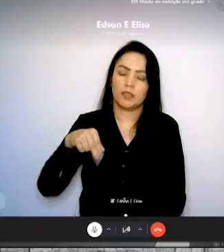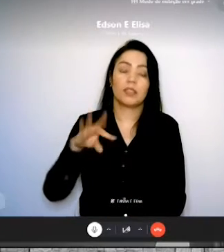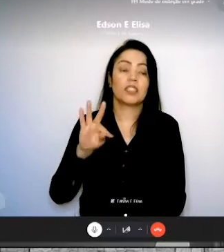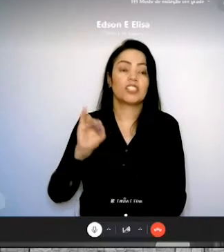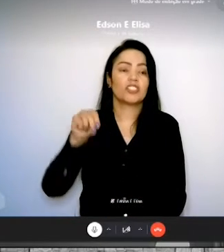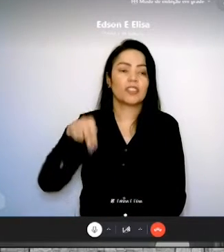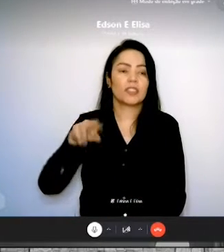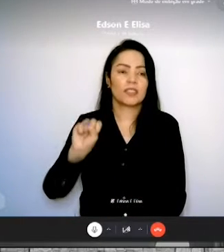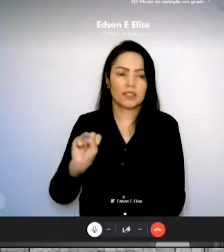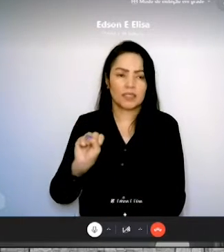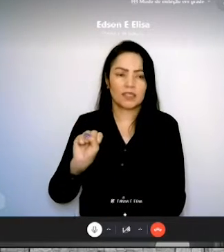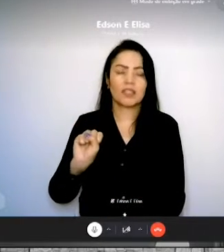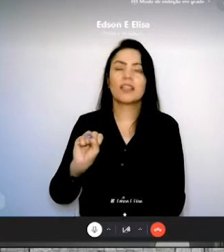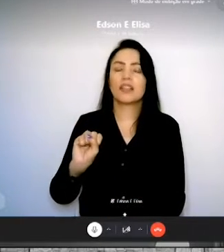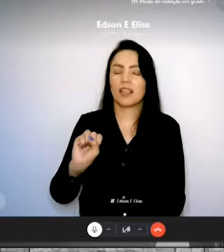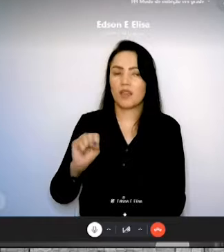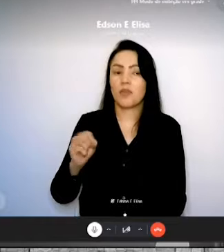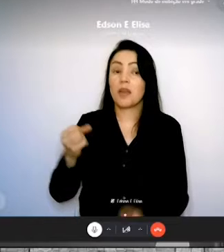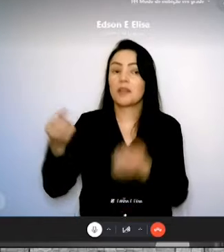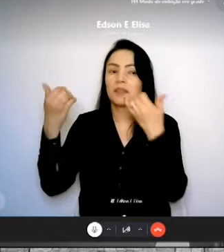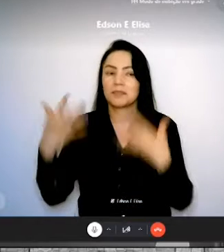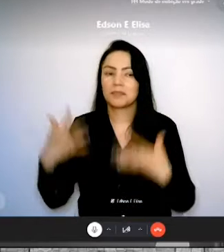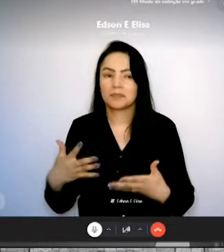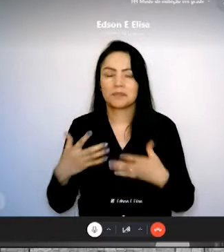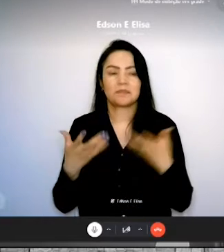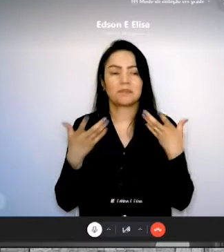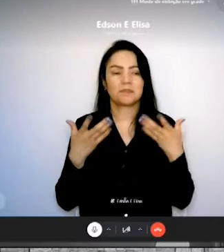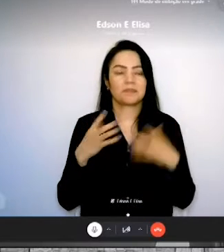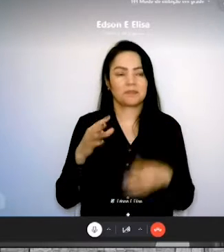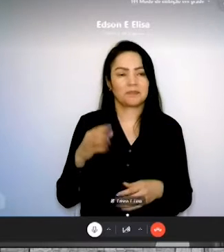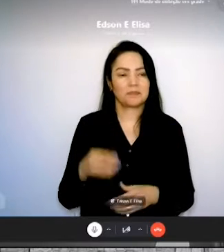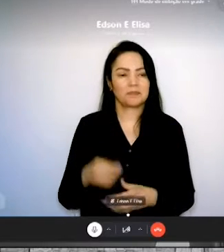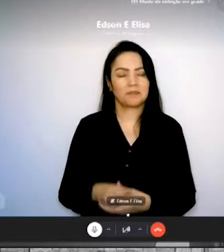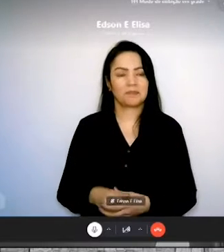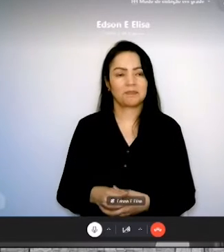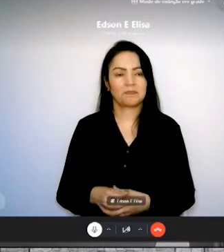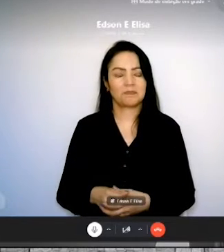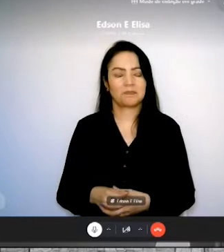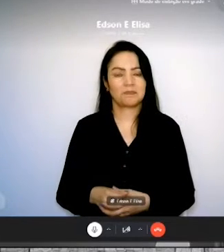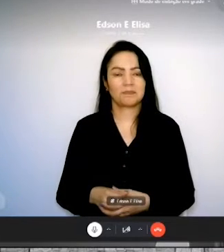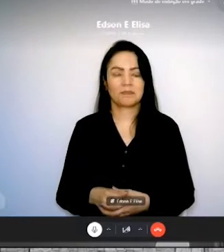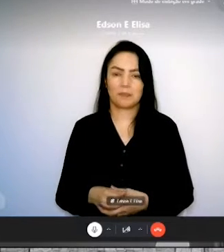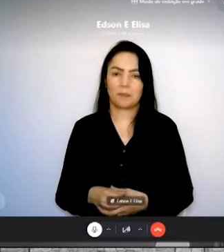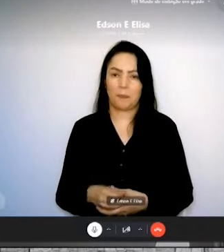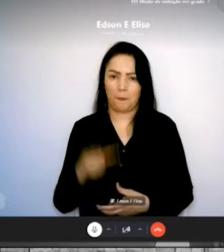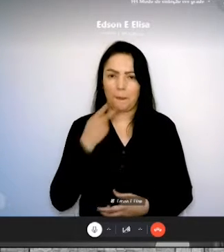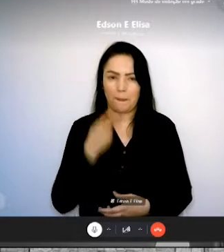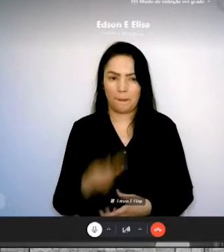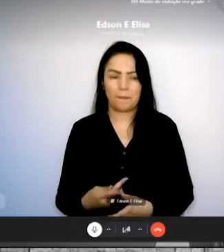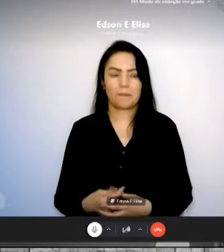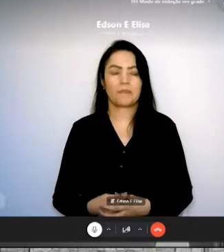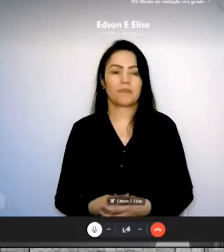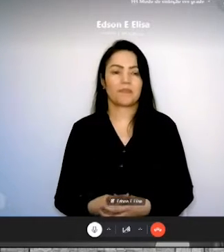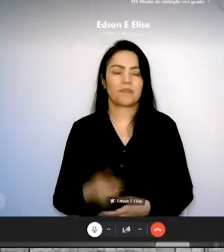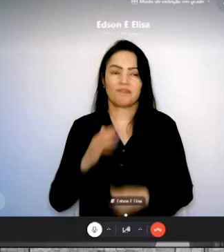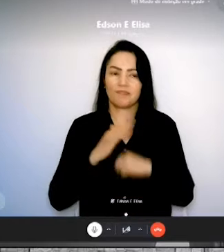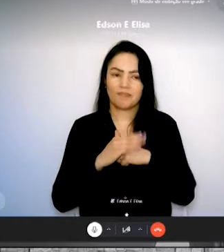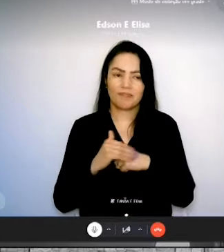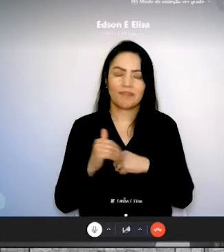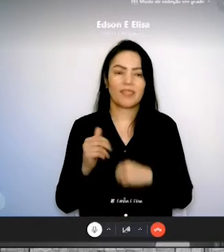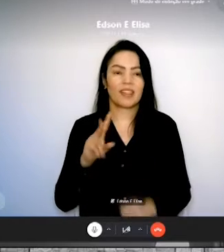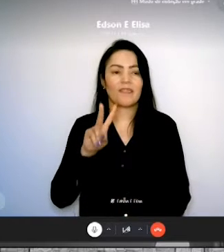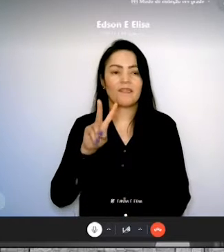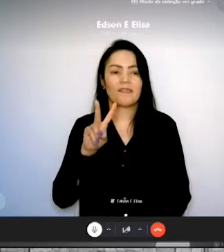pelo vereador Palinha. Ele concedeu o título de cidadão botucatuense a Cláudio Ferreira dos Santos. A honraria